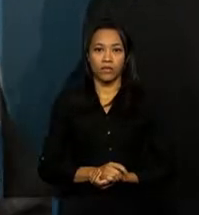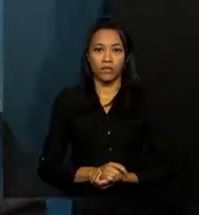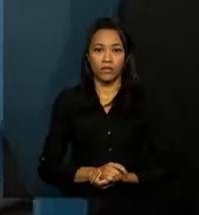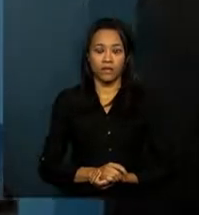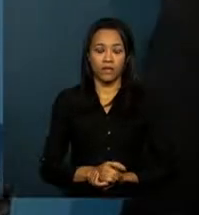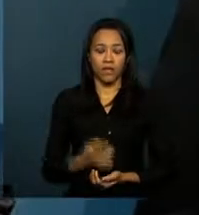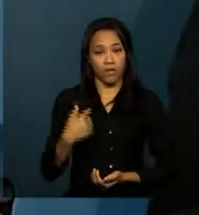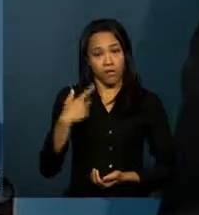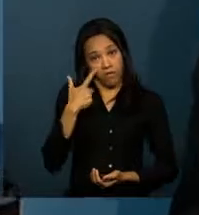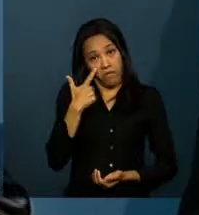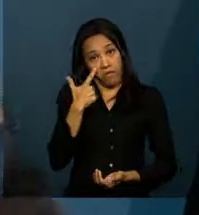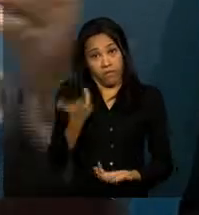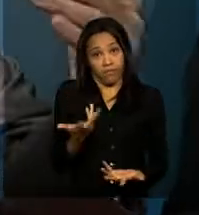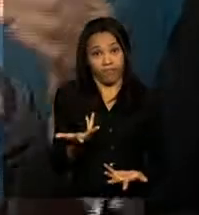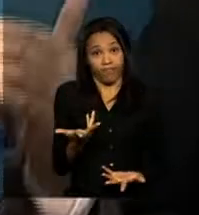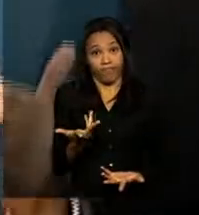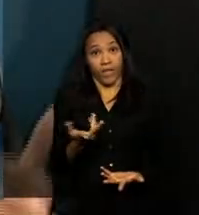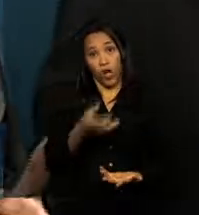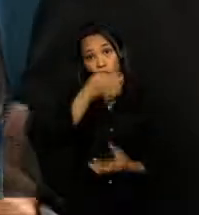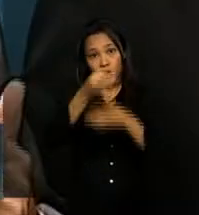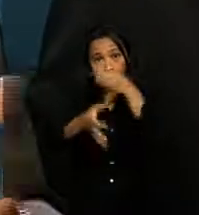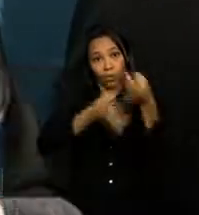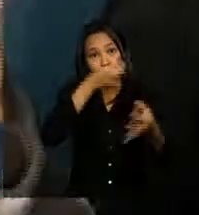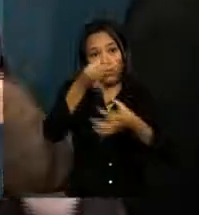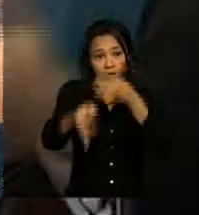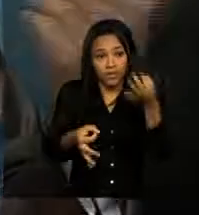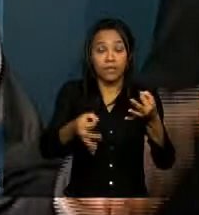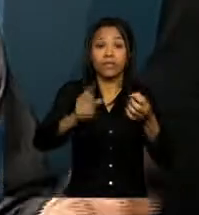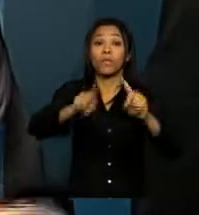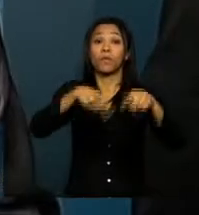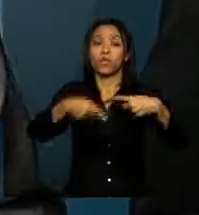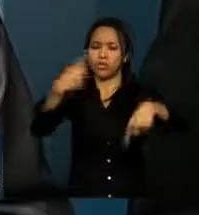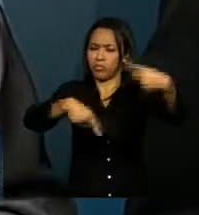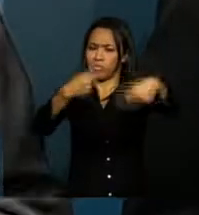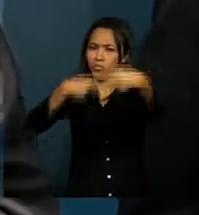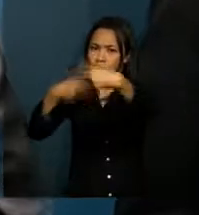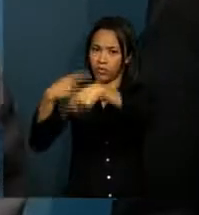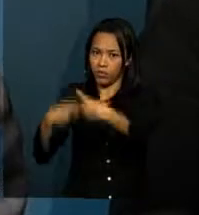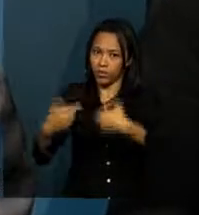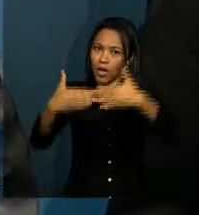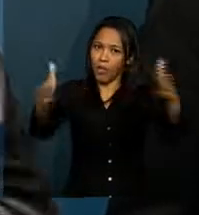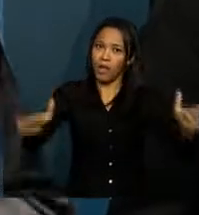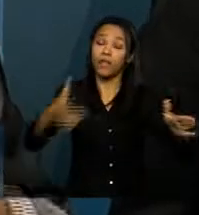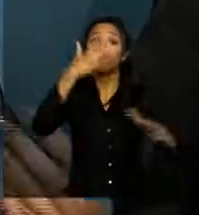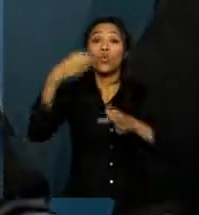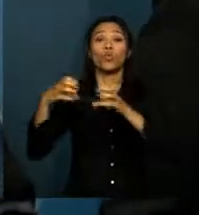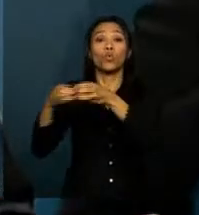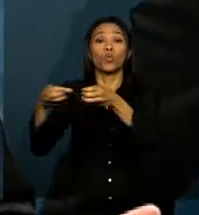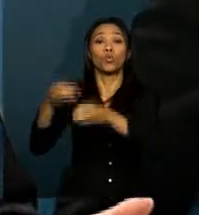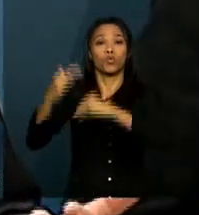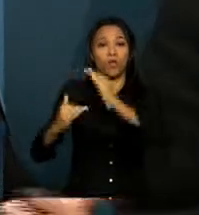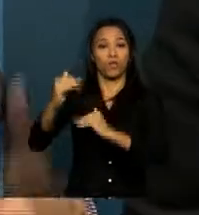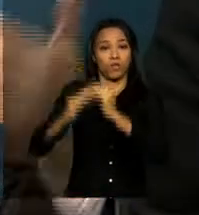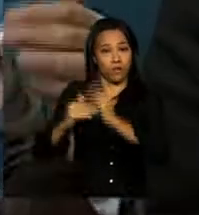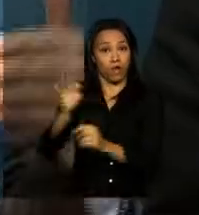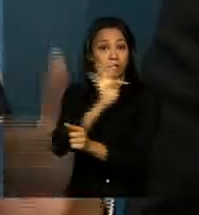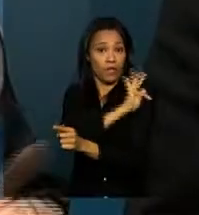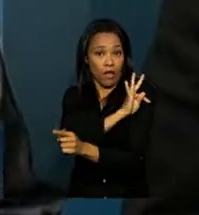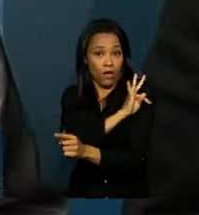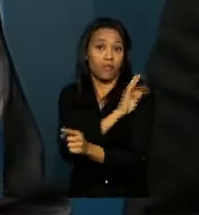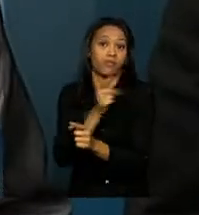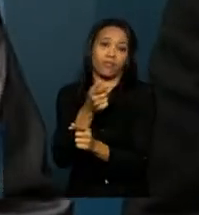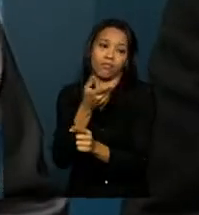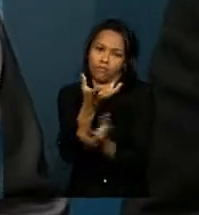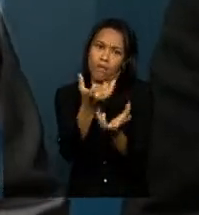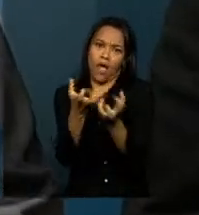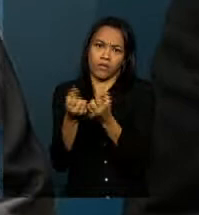É a avaliação. Evidentemente, as sugestões são colocadas, você tem debate sobre isso, os técnicos são ouvidos sobre todas as sugestões e, a partir daí, você